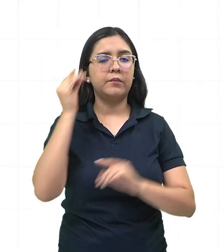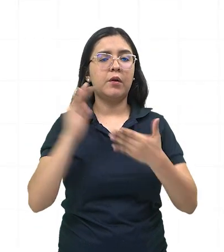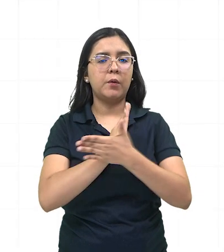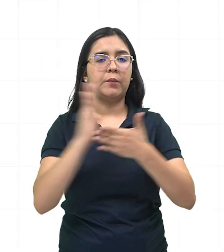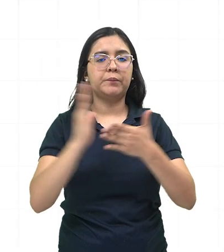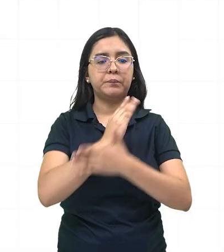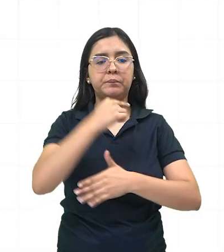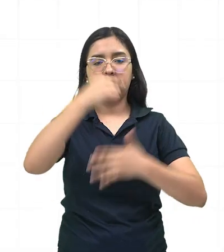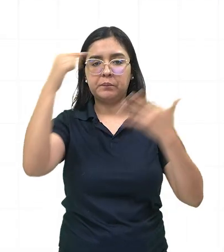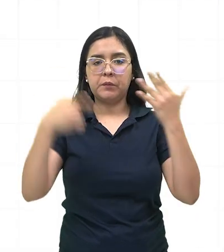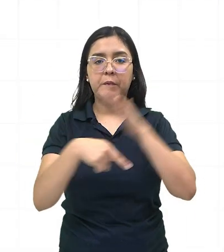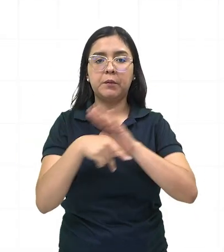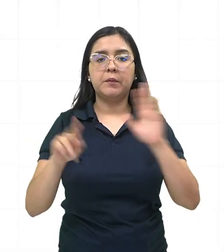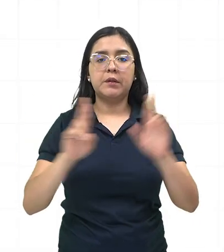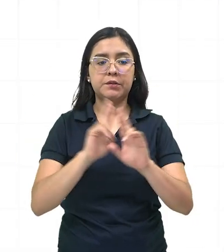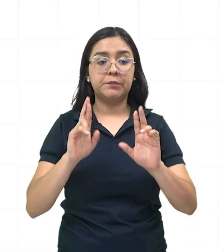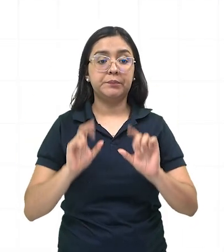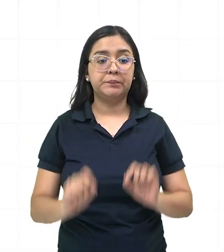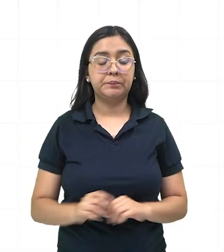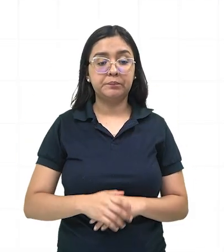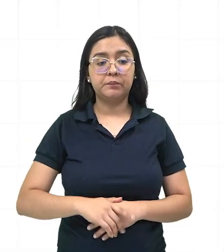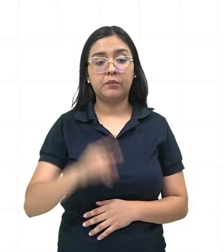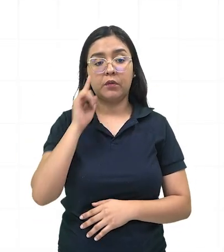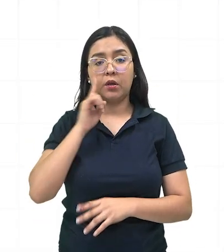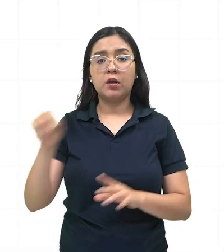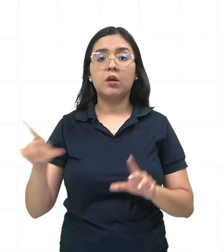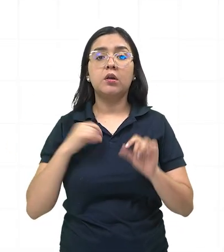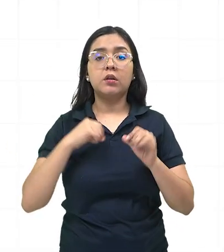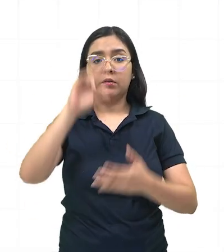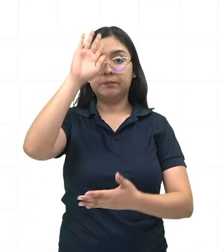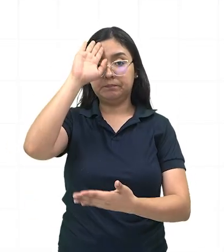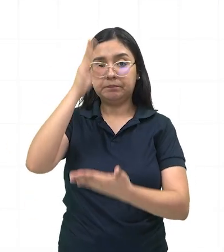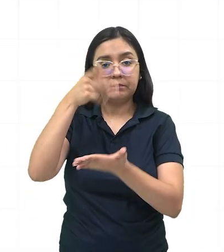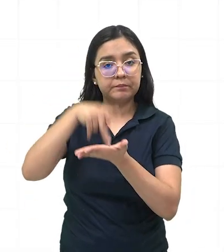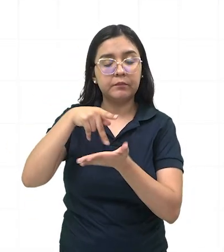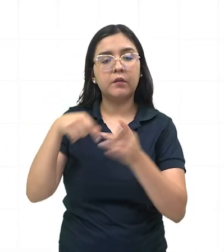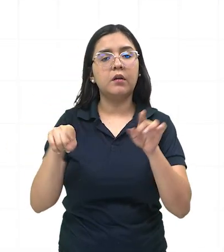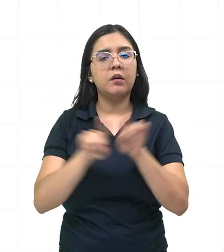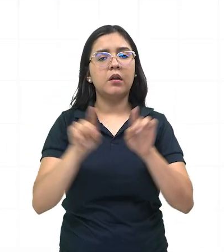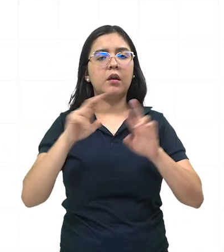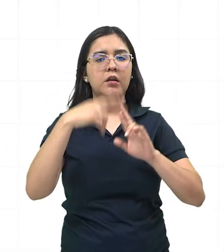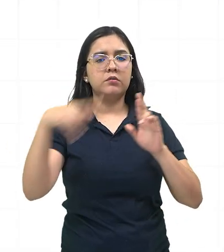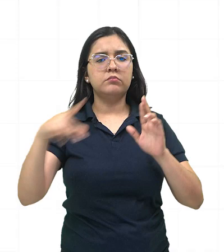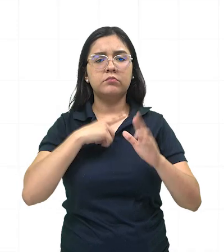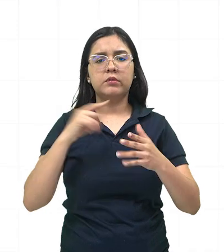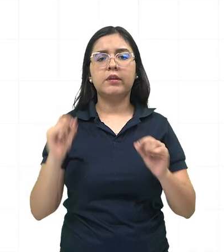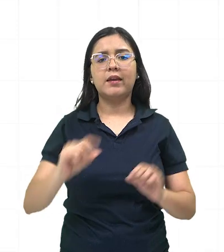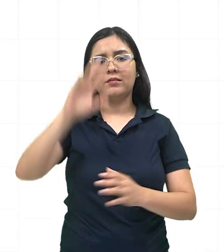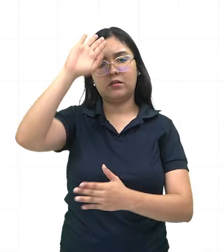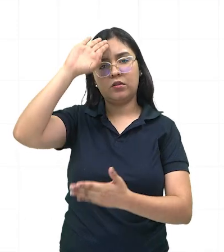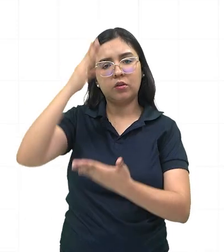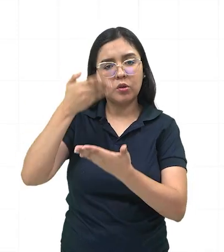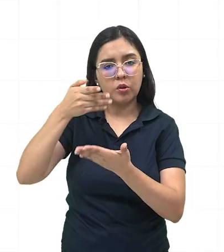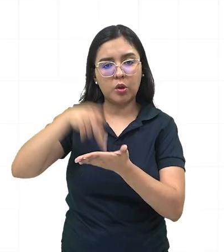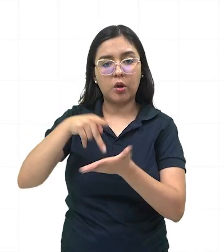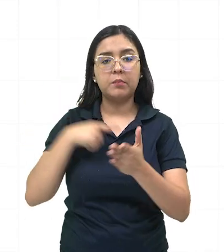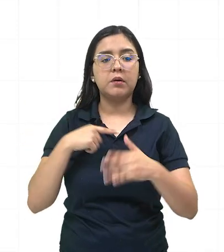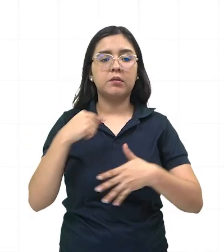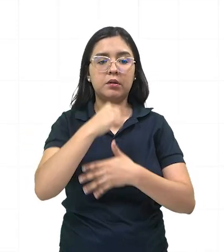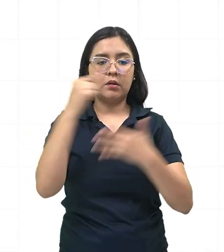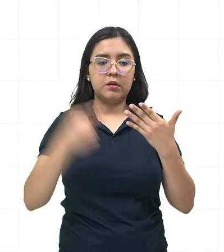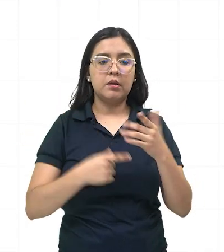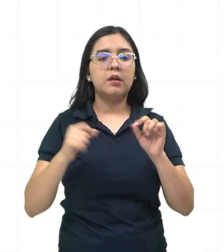algumas outras ideias em relação a isso. O dogmatismo religioso, as religiões são compostas por dogmas, exemplos de dogmas.